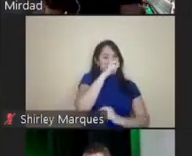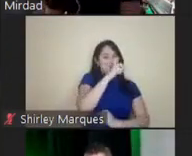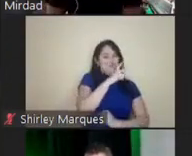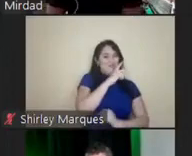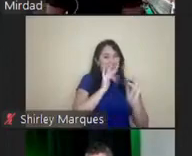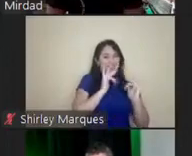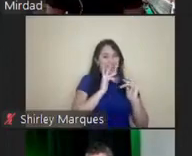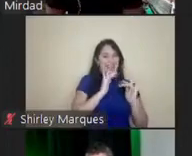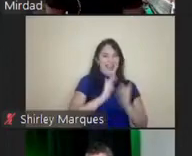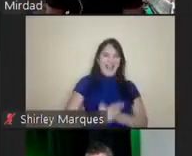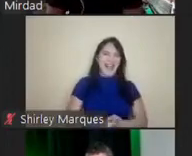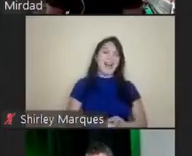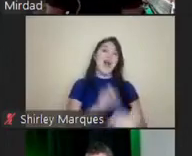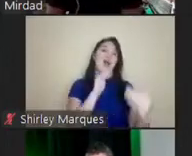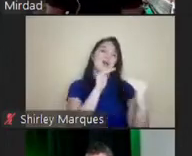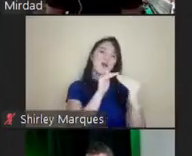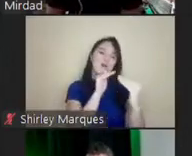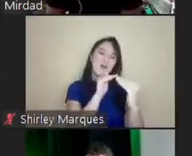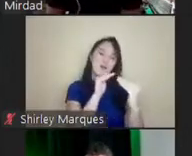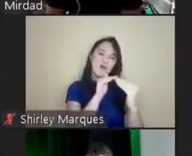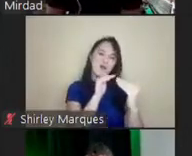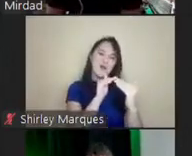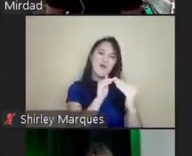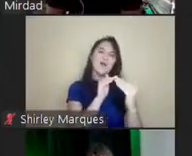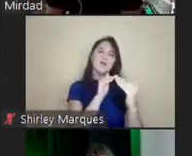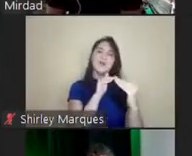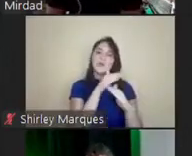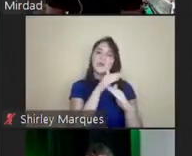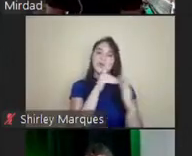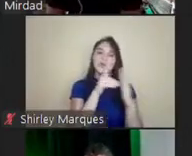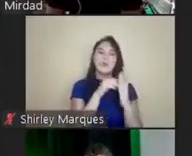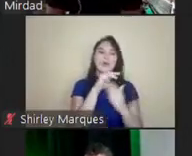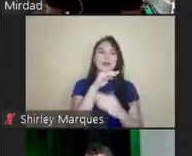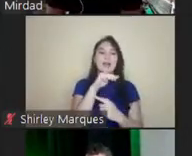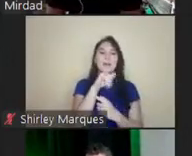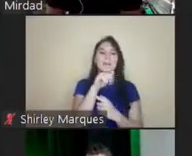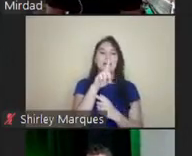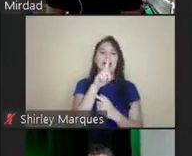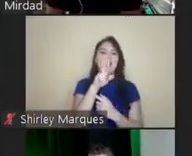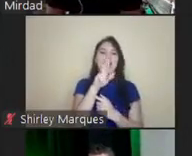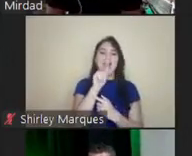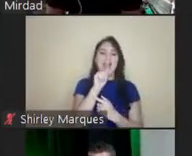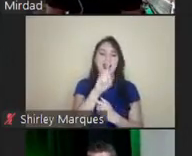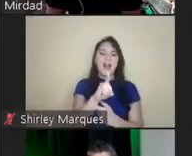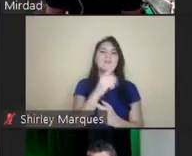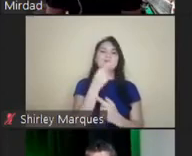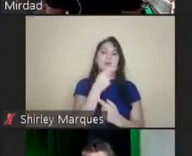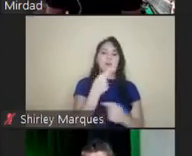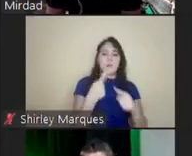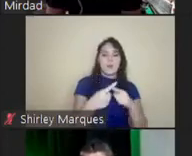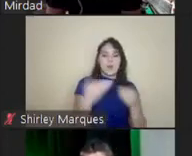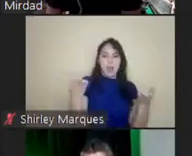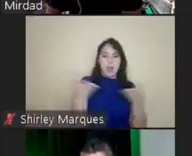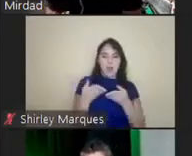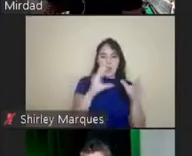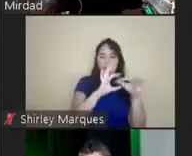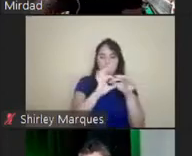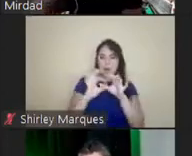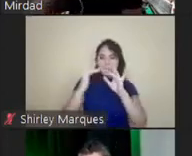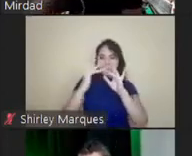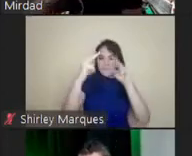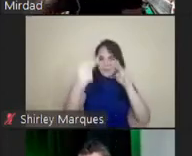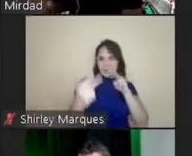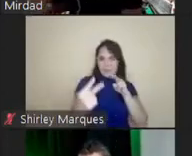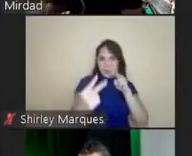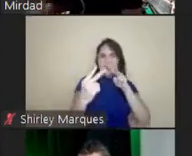Eu concordo muito com o que o Mirdá disse, assim, porque eu acho que essa coisa da virtualidade, neste tempo de pandemia,